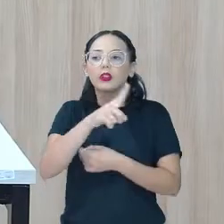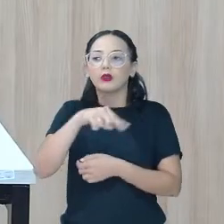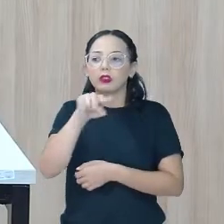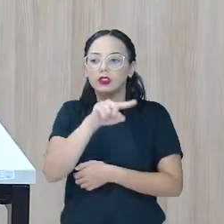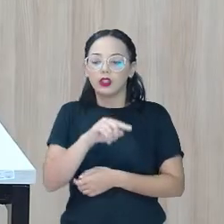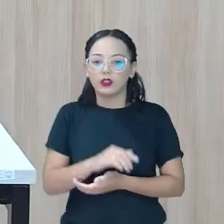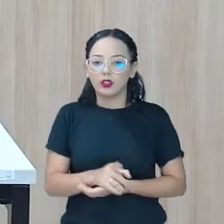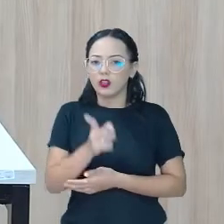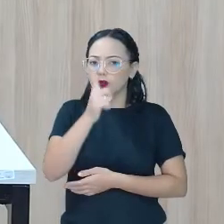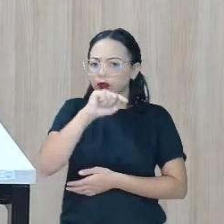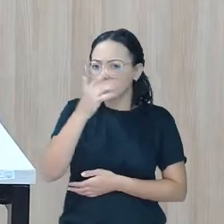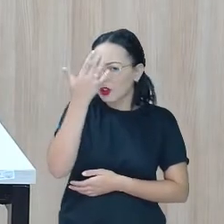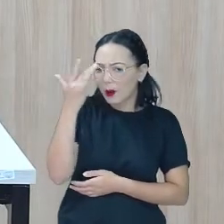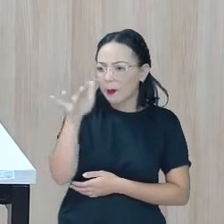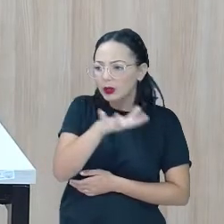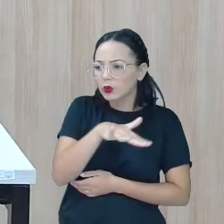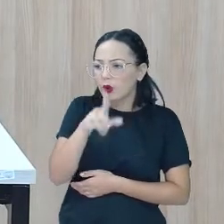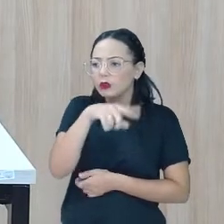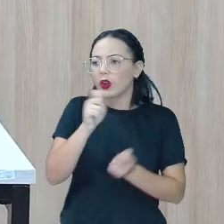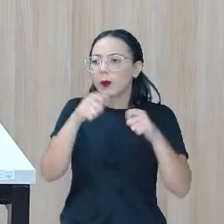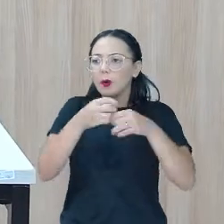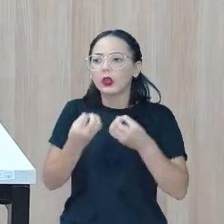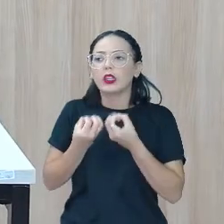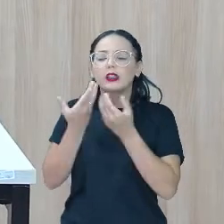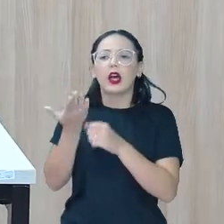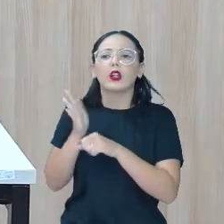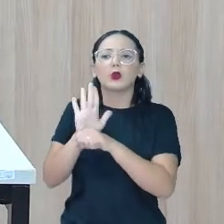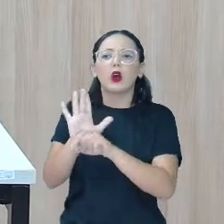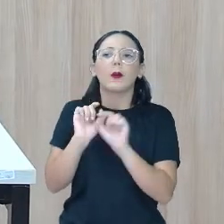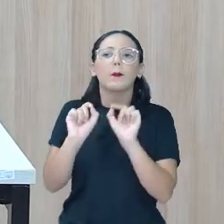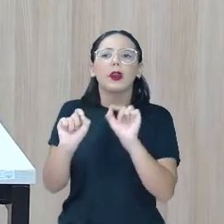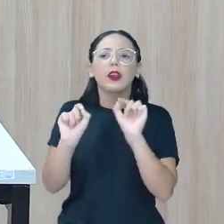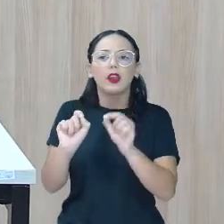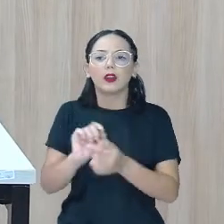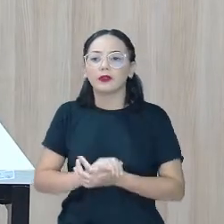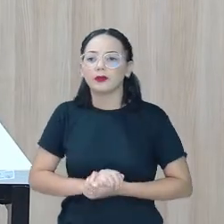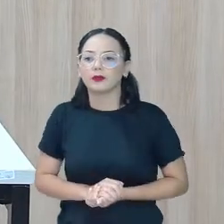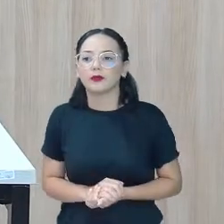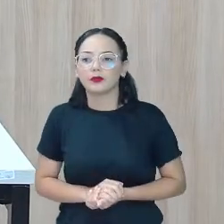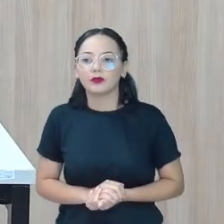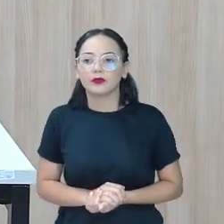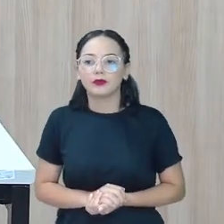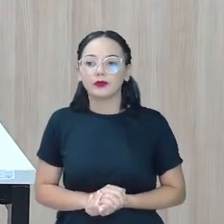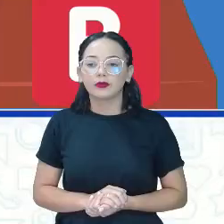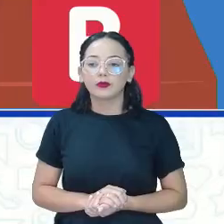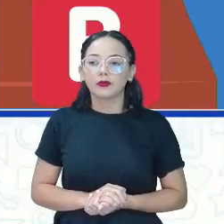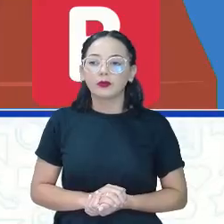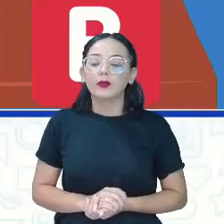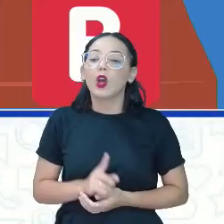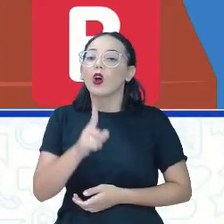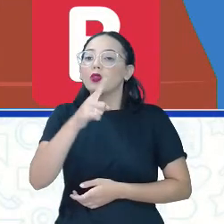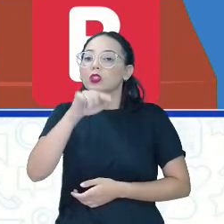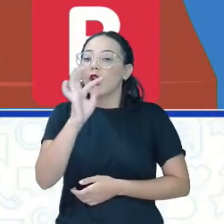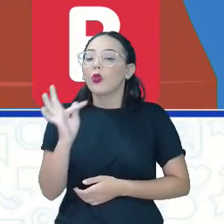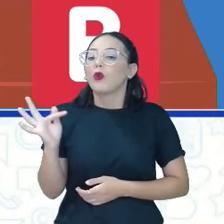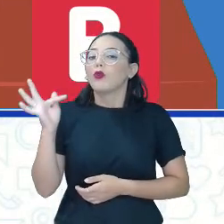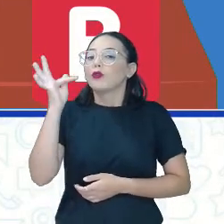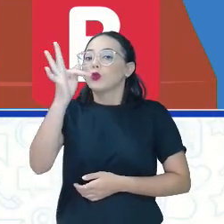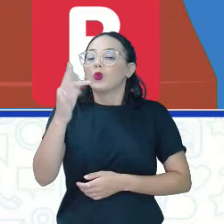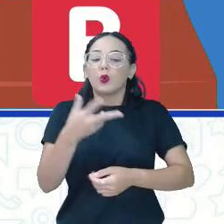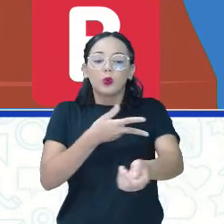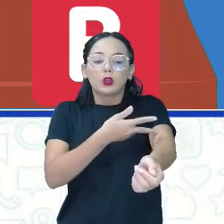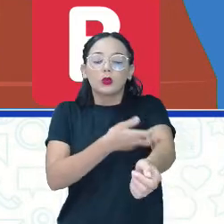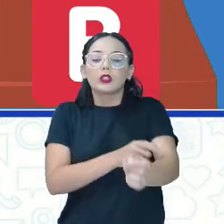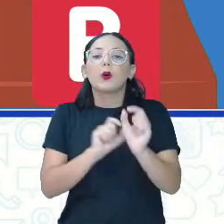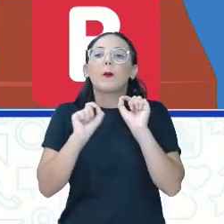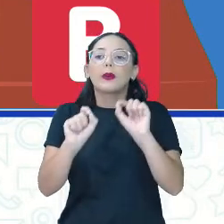E vocês, pessoal? Vocês podem doar sangue para quem? Né? Vocês, no futuro, doarão sangue para quem?